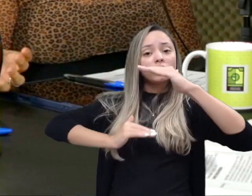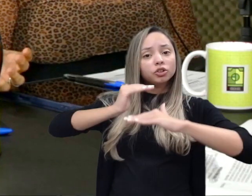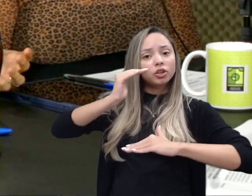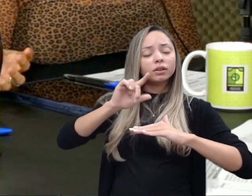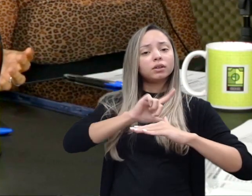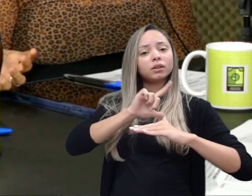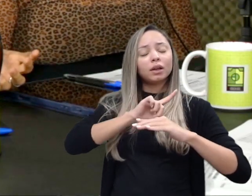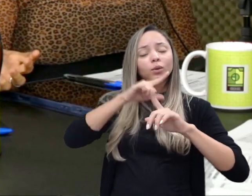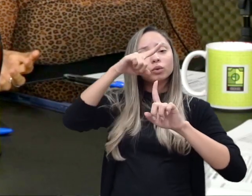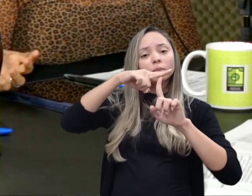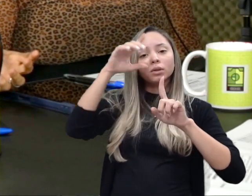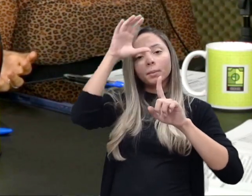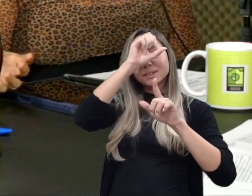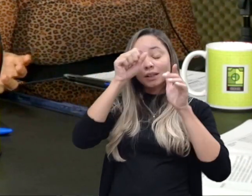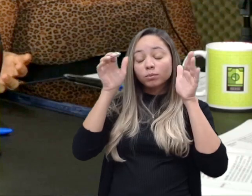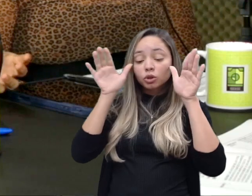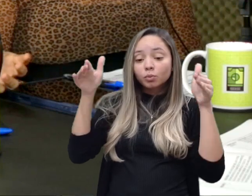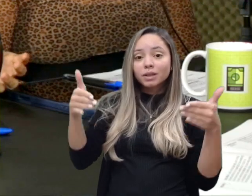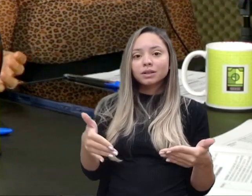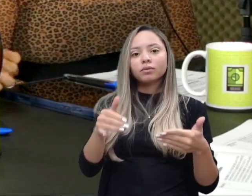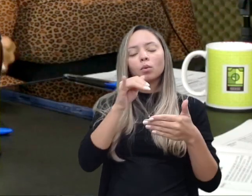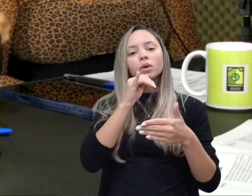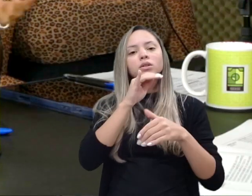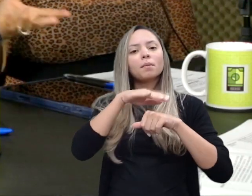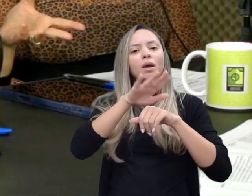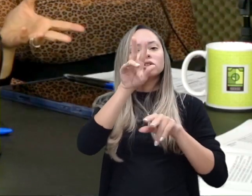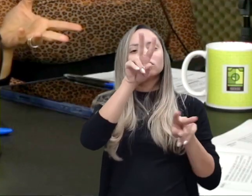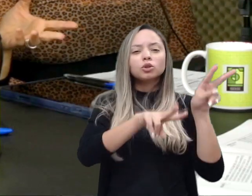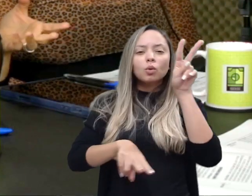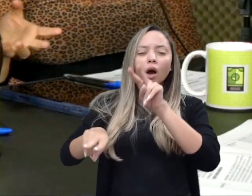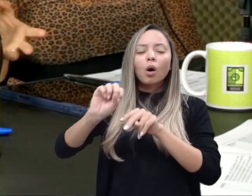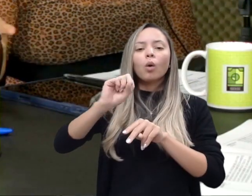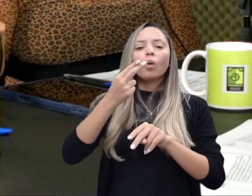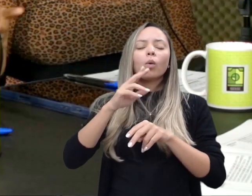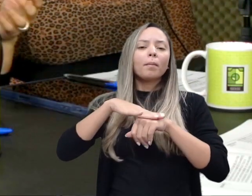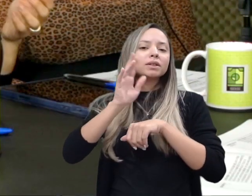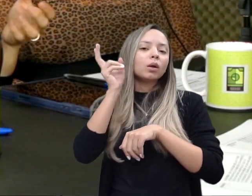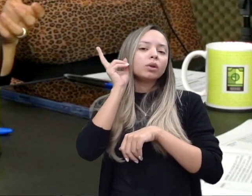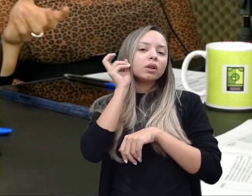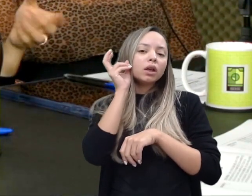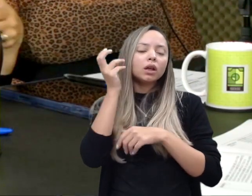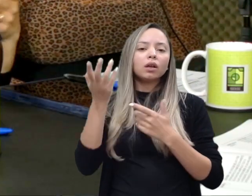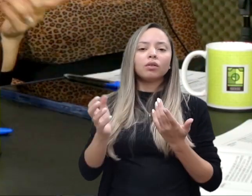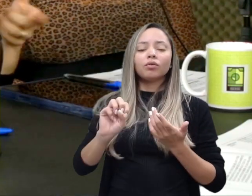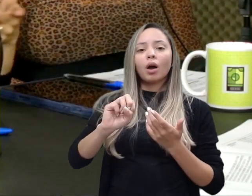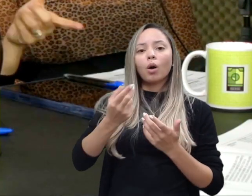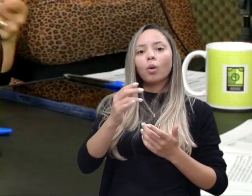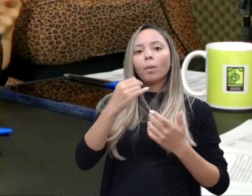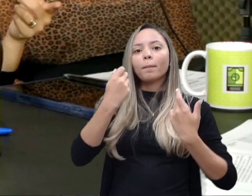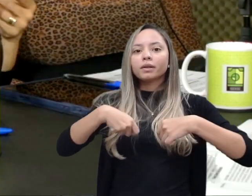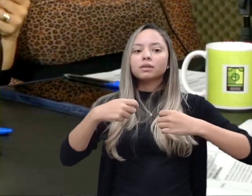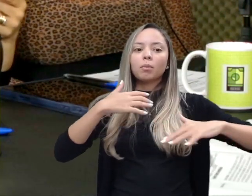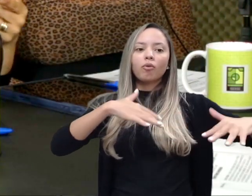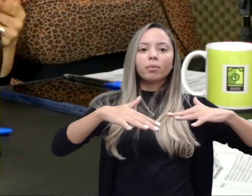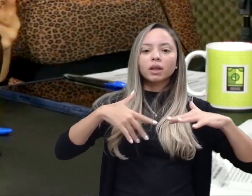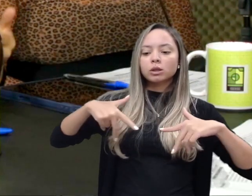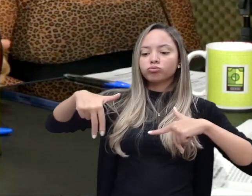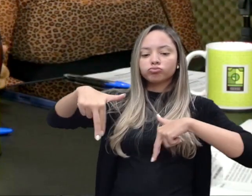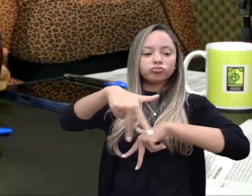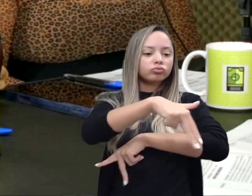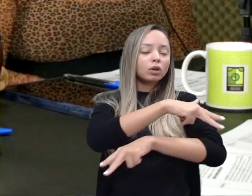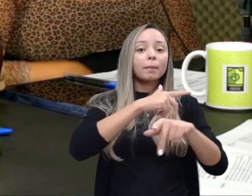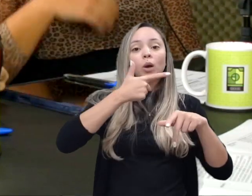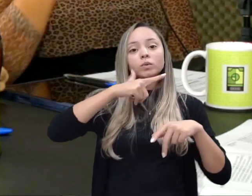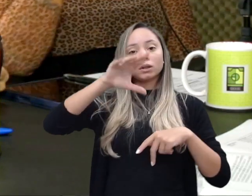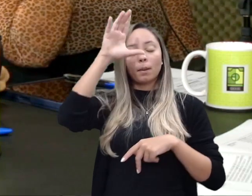que tem uma aprendizagem mais visual, ou mais auditiva, ou mais sinestésica, que é uma pessoa que precisa de movimentação para